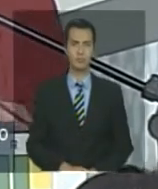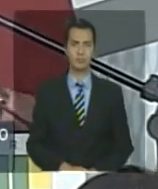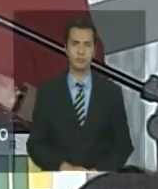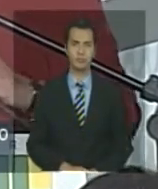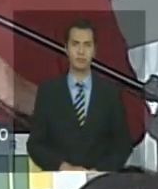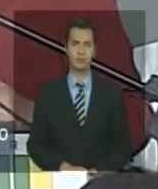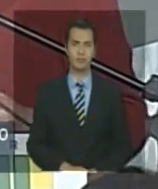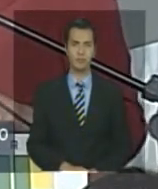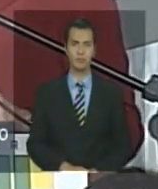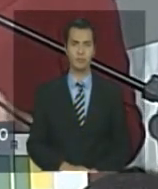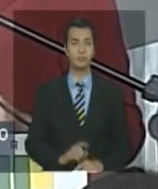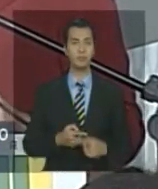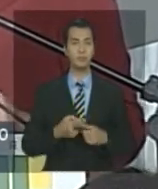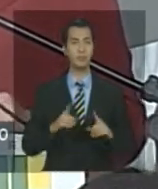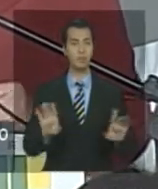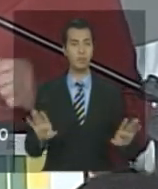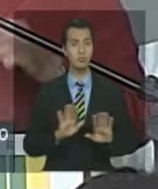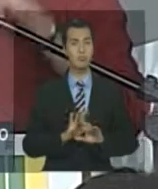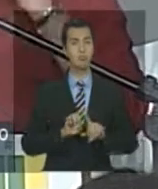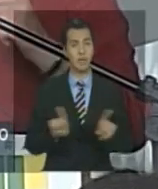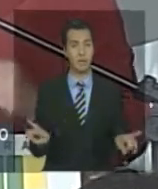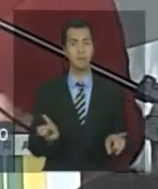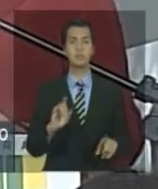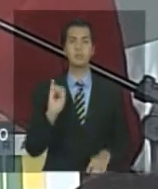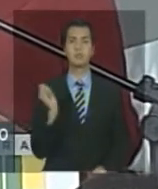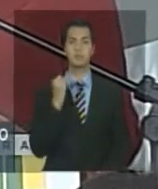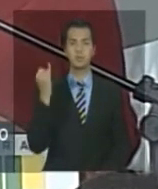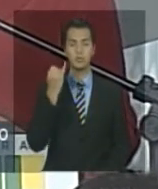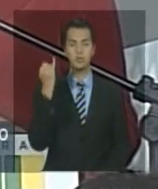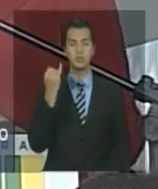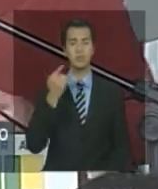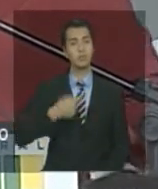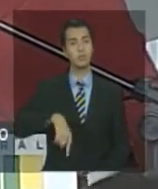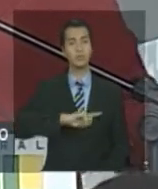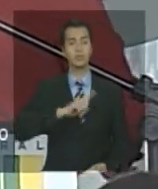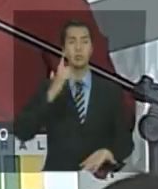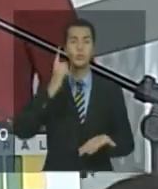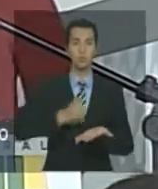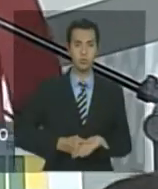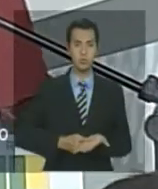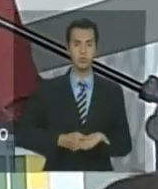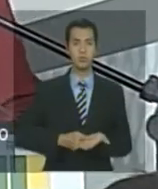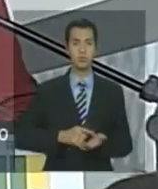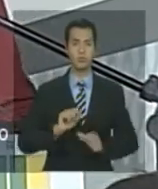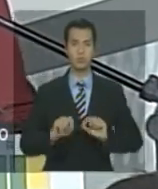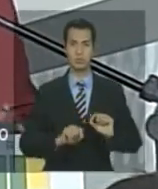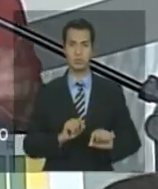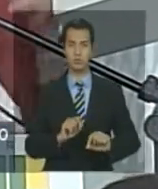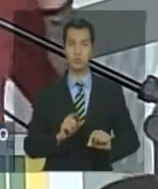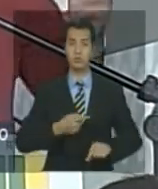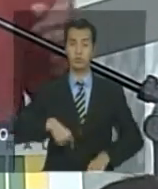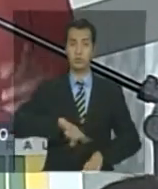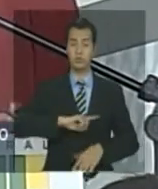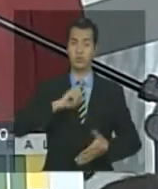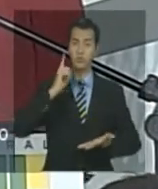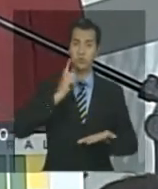Mas é importante porque nós temos um compromisso. O nosso compromisso é